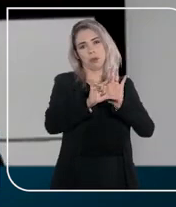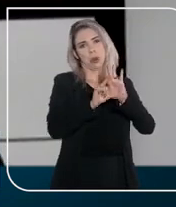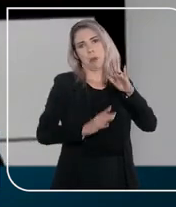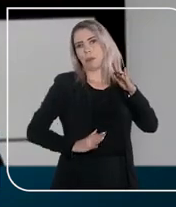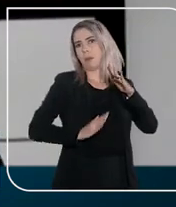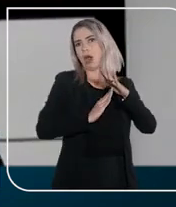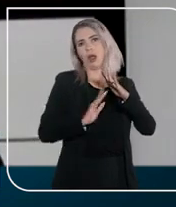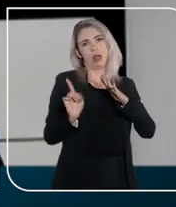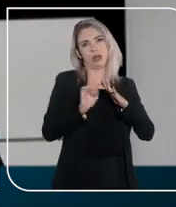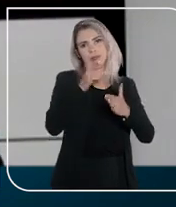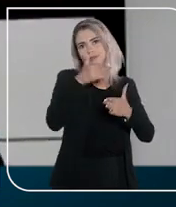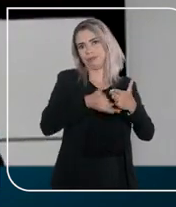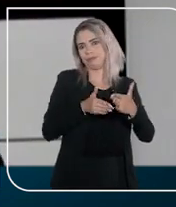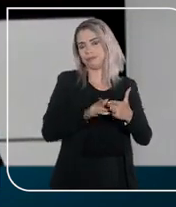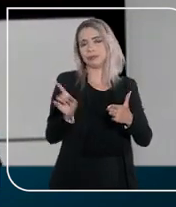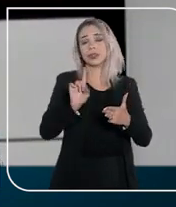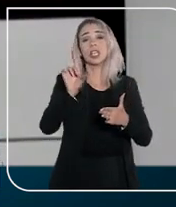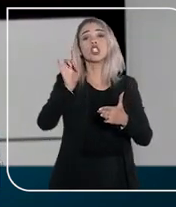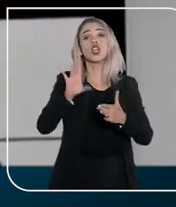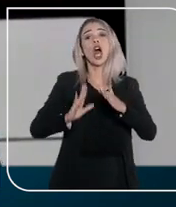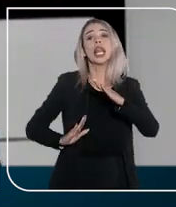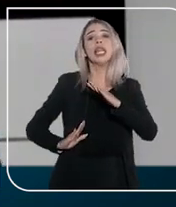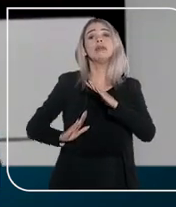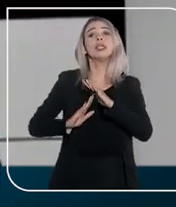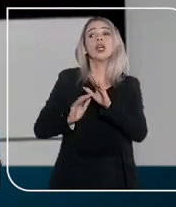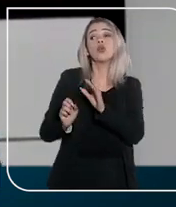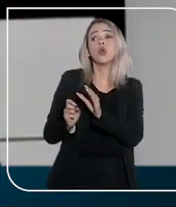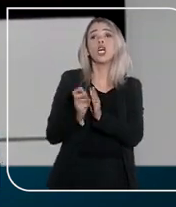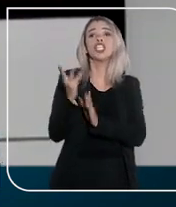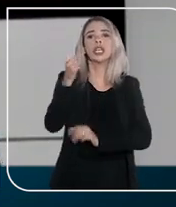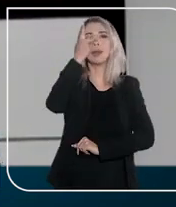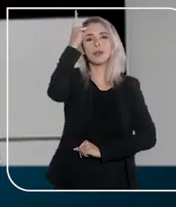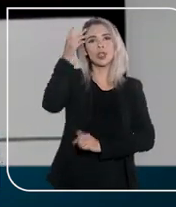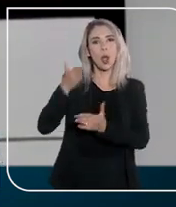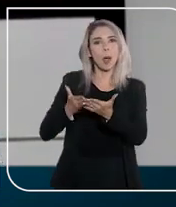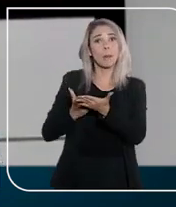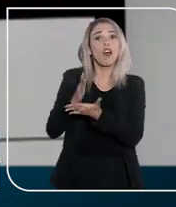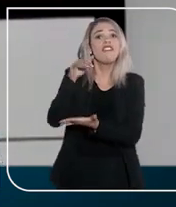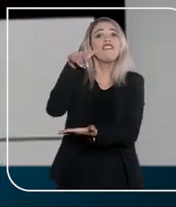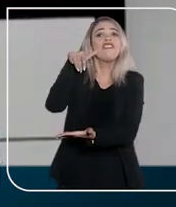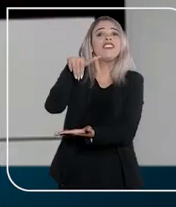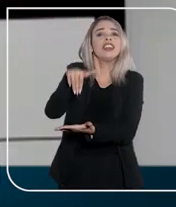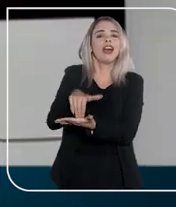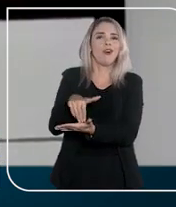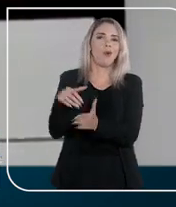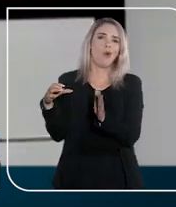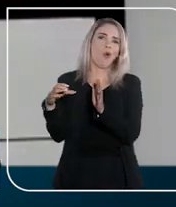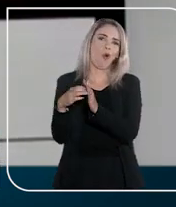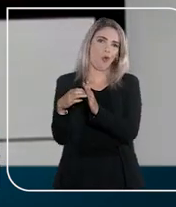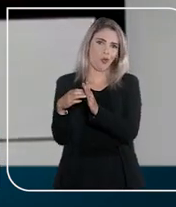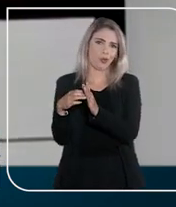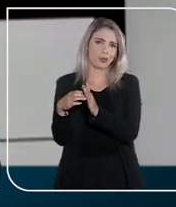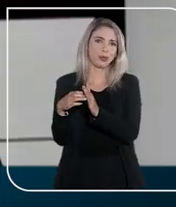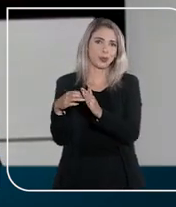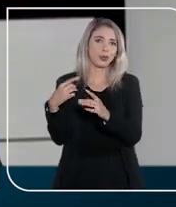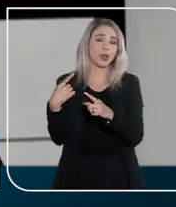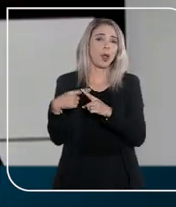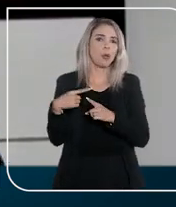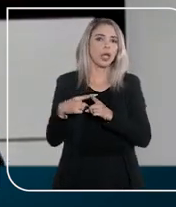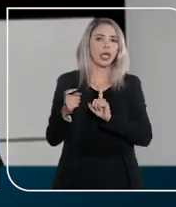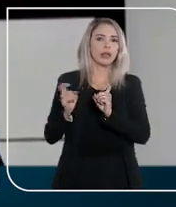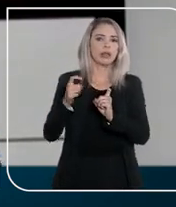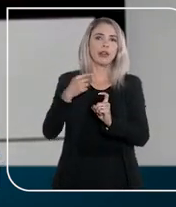O que ele trouxe foi uma limitação dos aprovados no final do concurso, porque a administração não pode